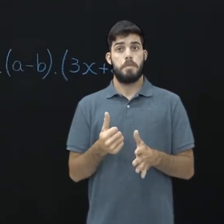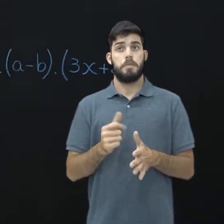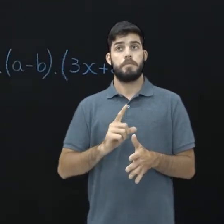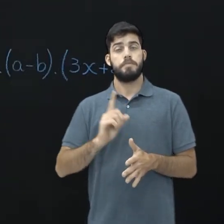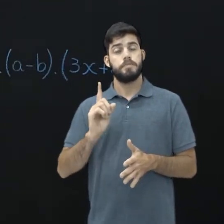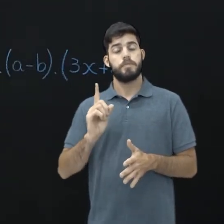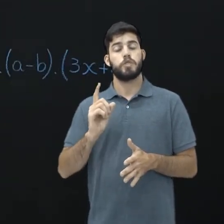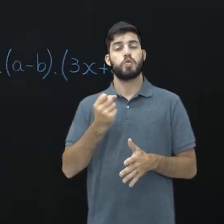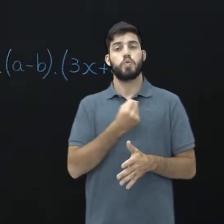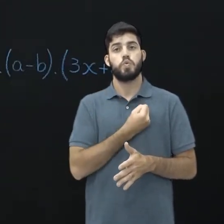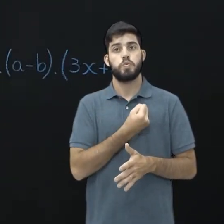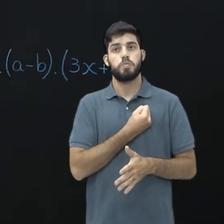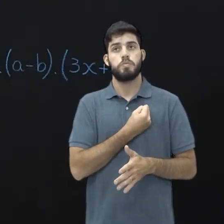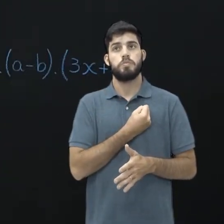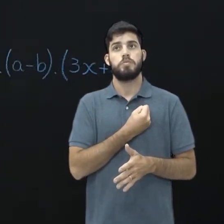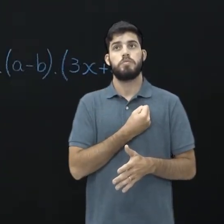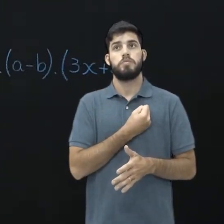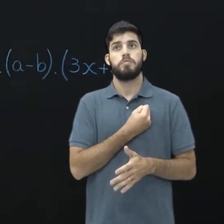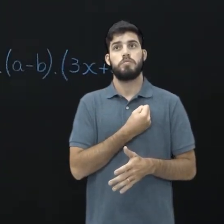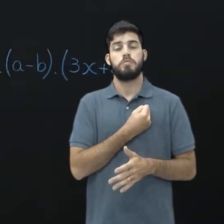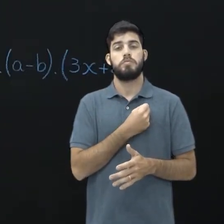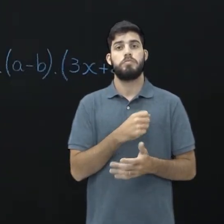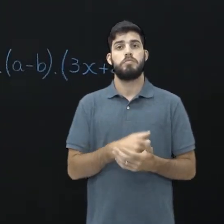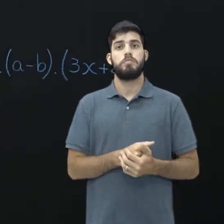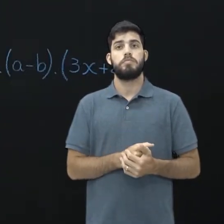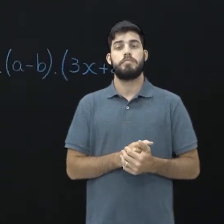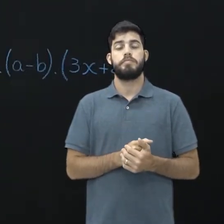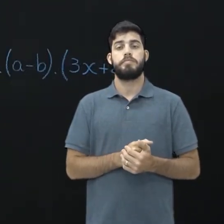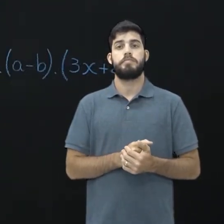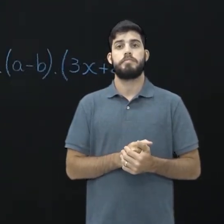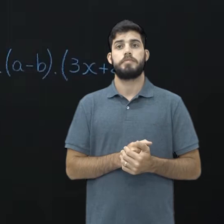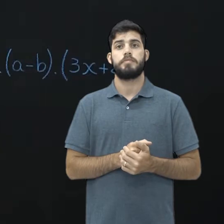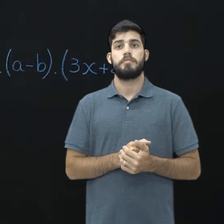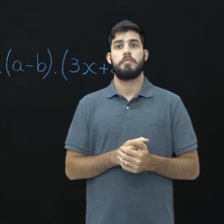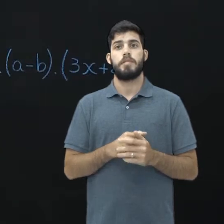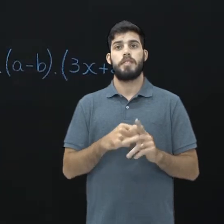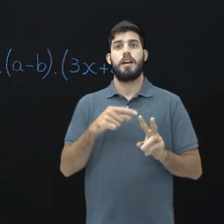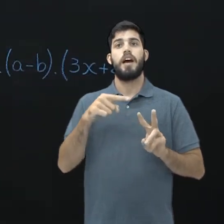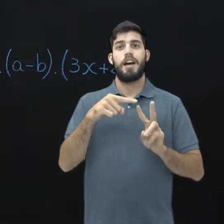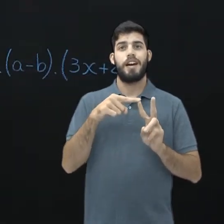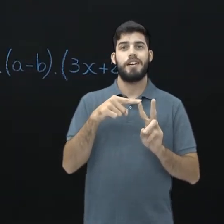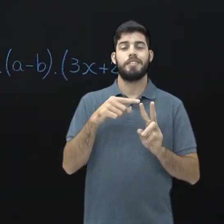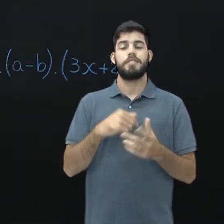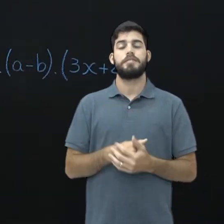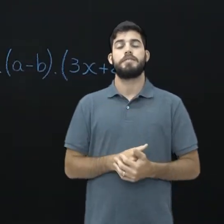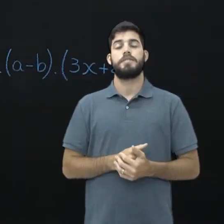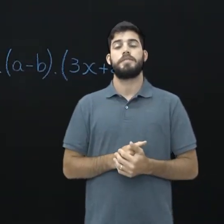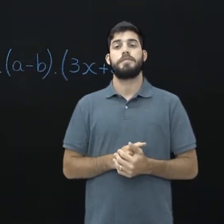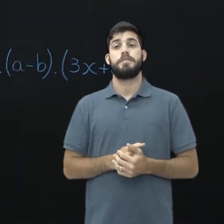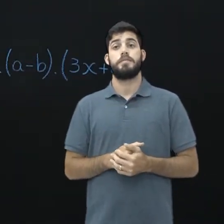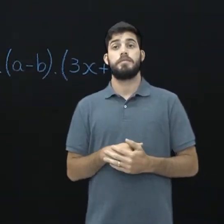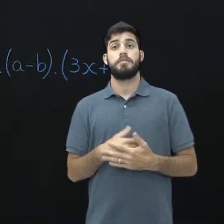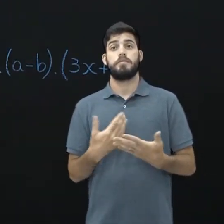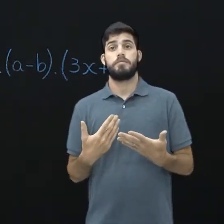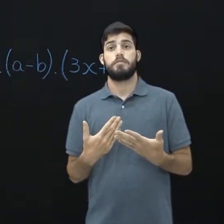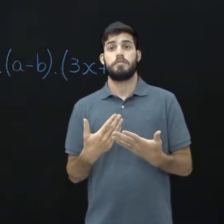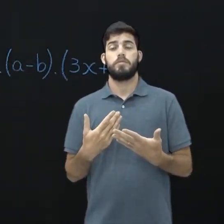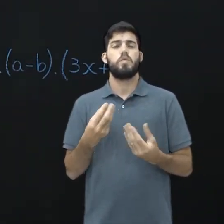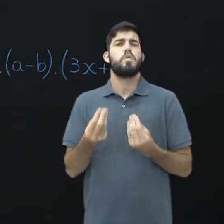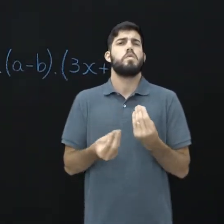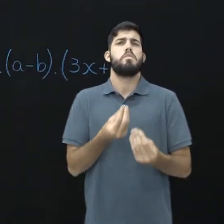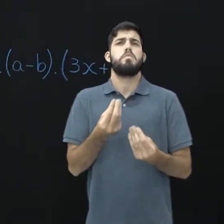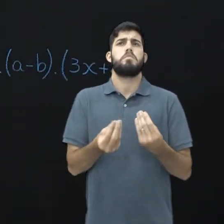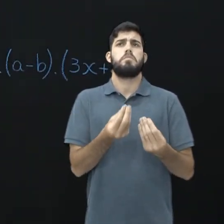valores aqui, certo? E extrair as suas raízes quadradas. Sendo assim, pessoal, como é que vai